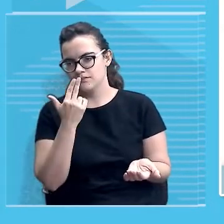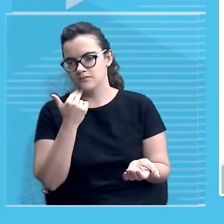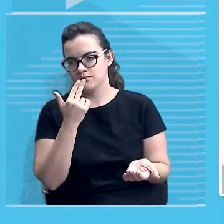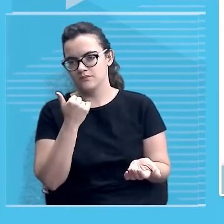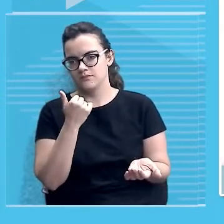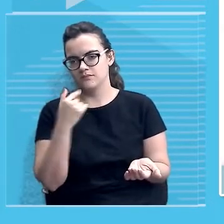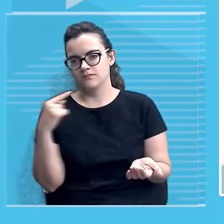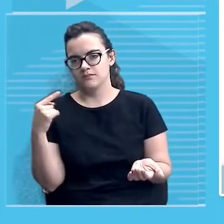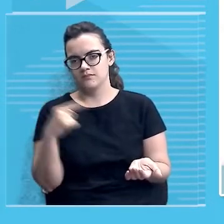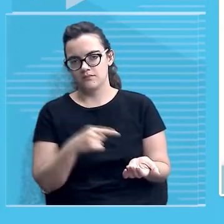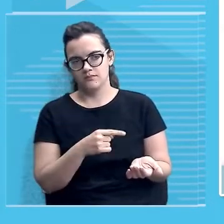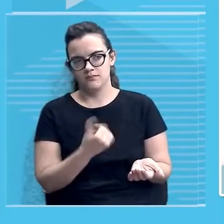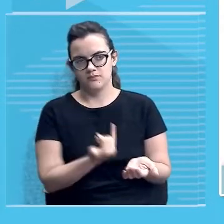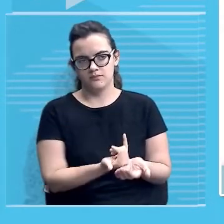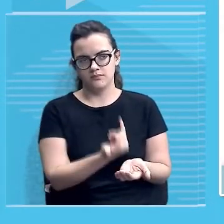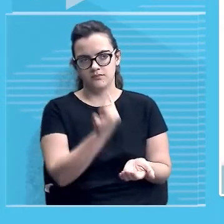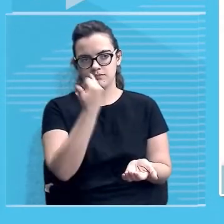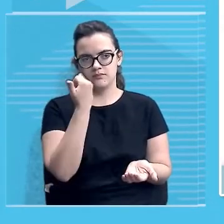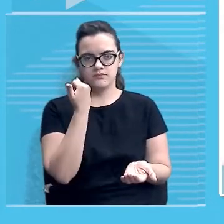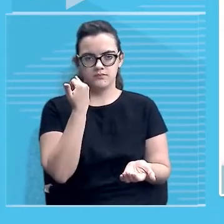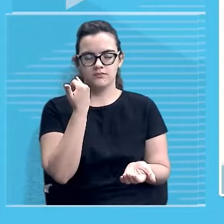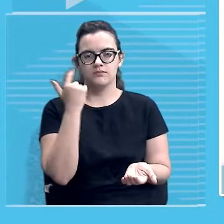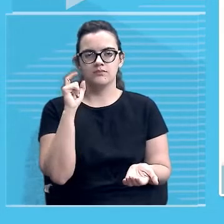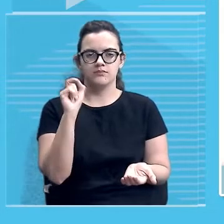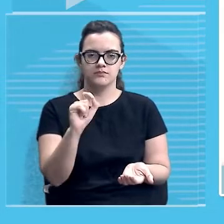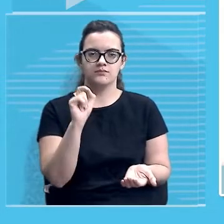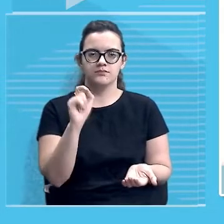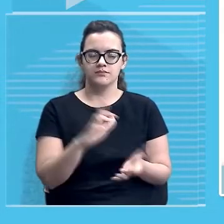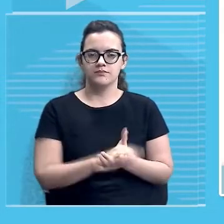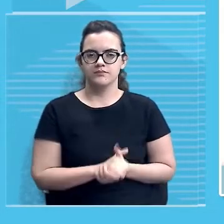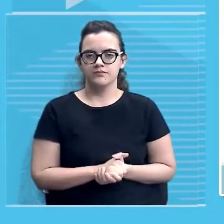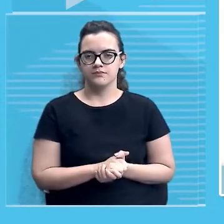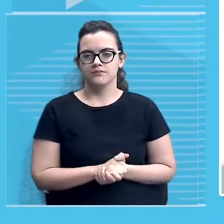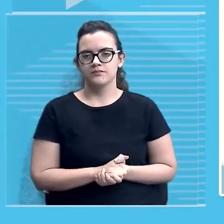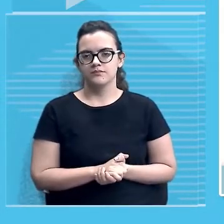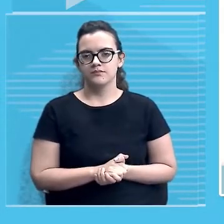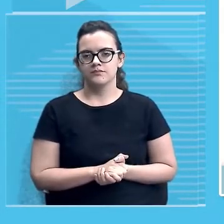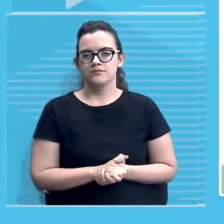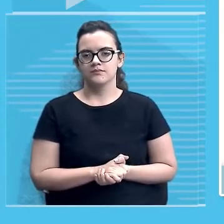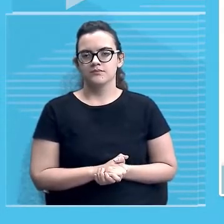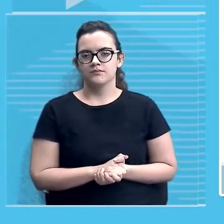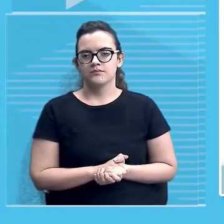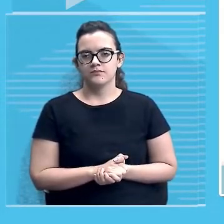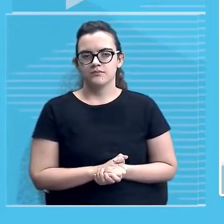ela vai dizer quanto de